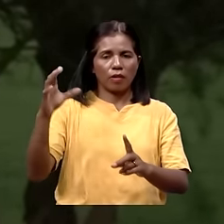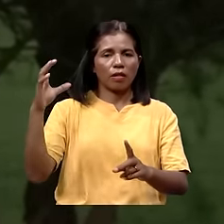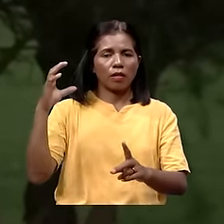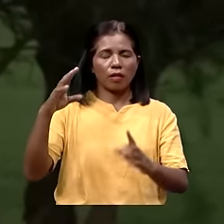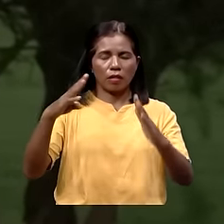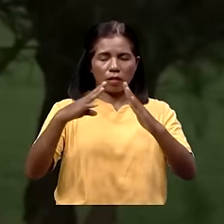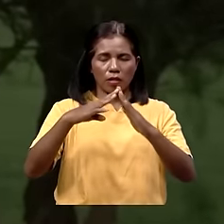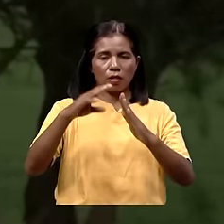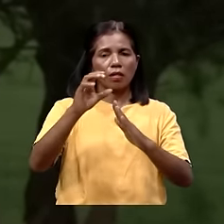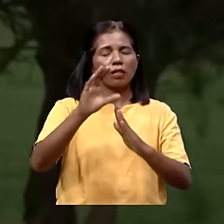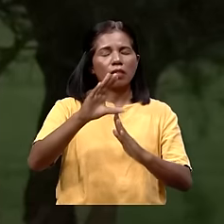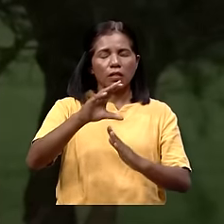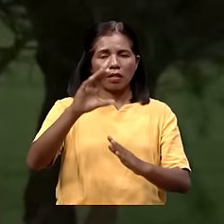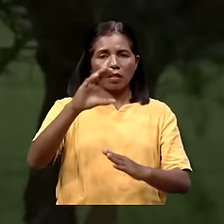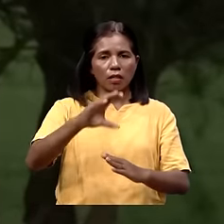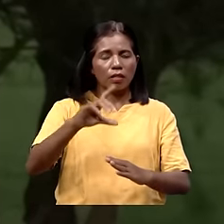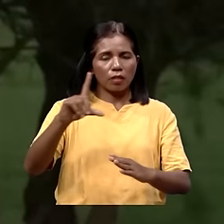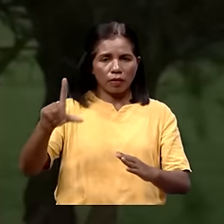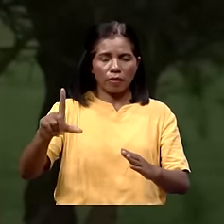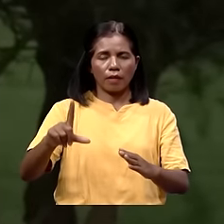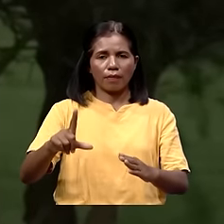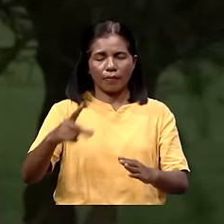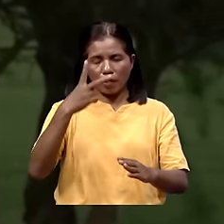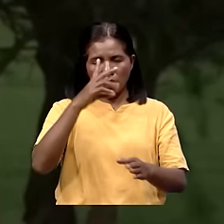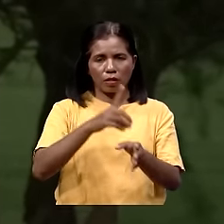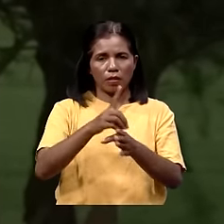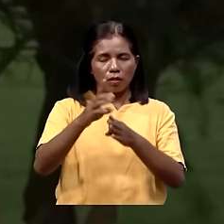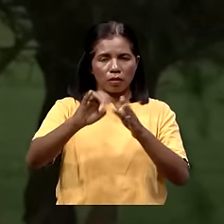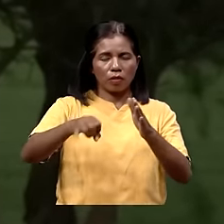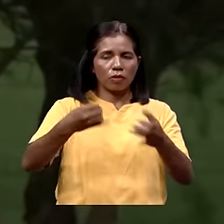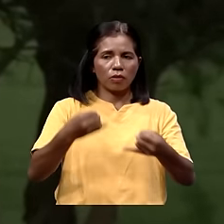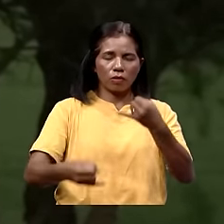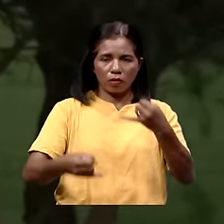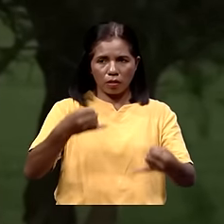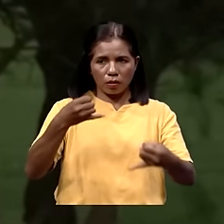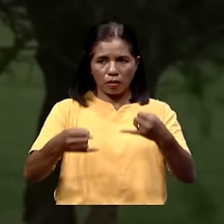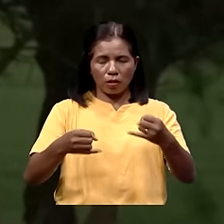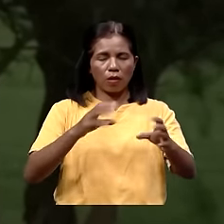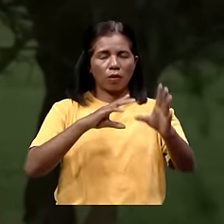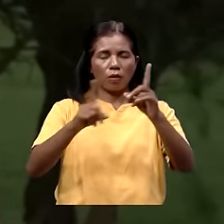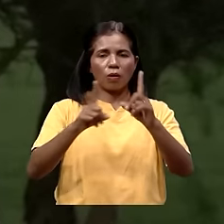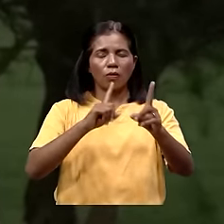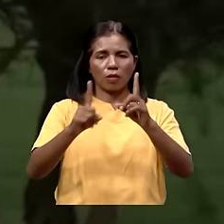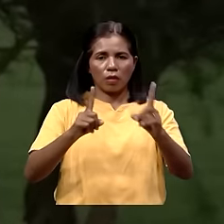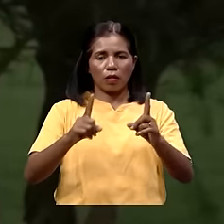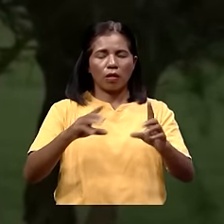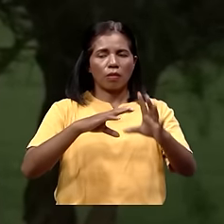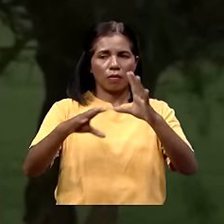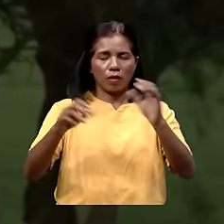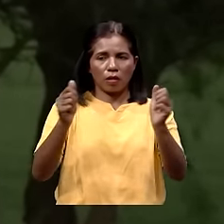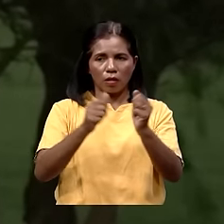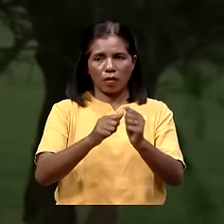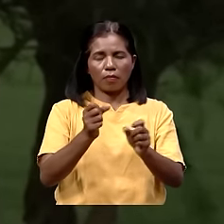minha setor jurídico, ao contato PGR para